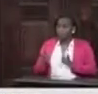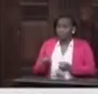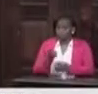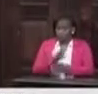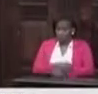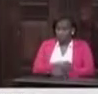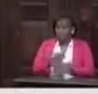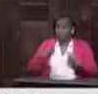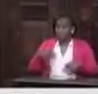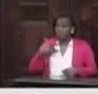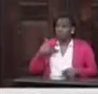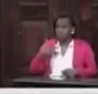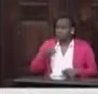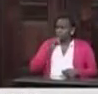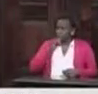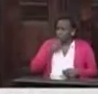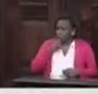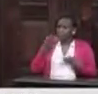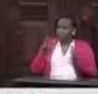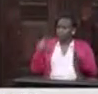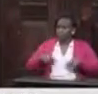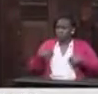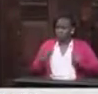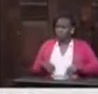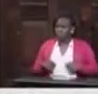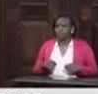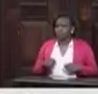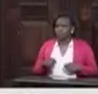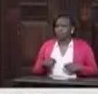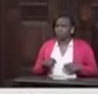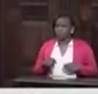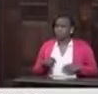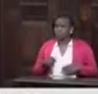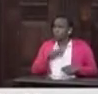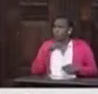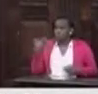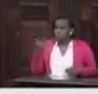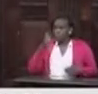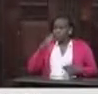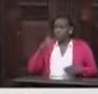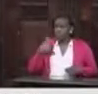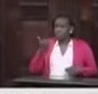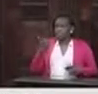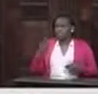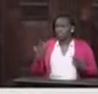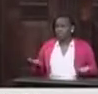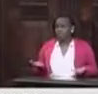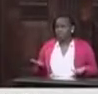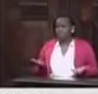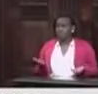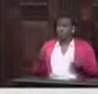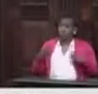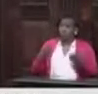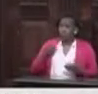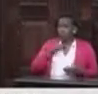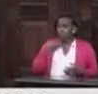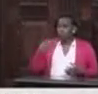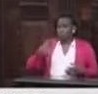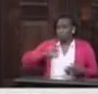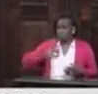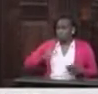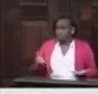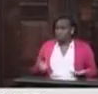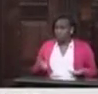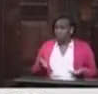que lamentar, claro que temos que lamentar a morte de uma menina de 13 anos, ou a morte de um